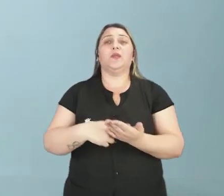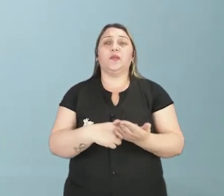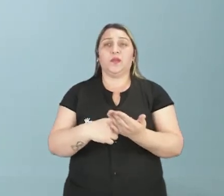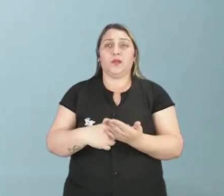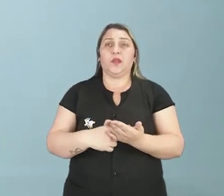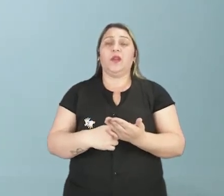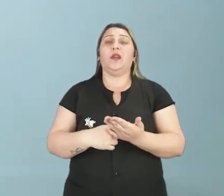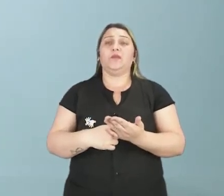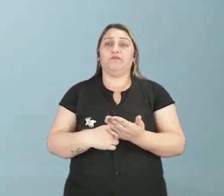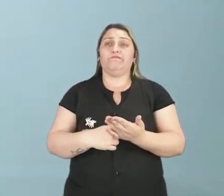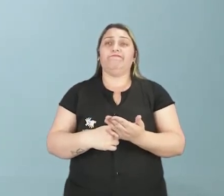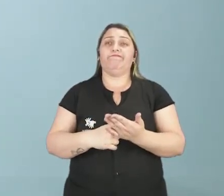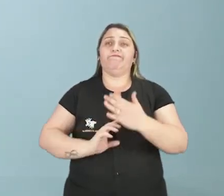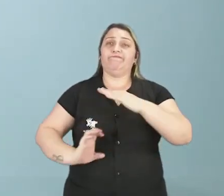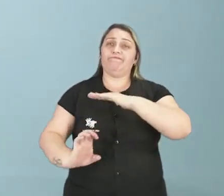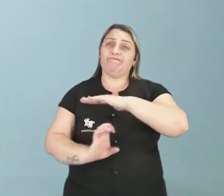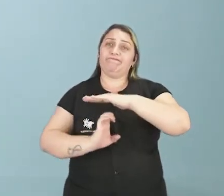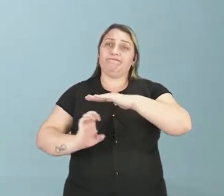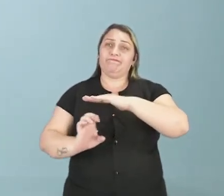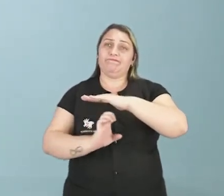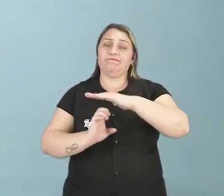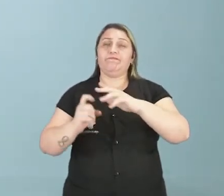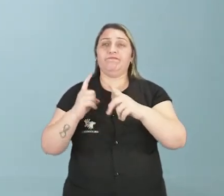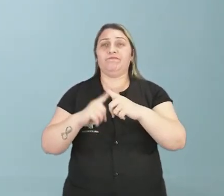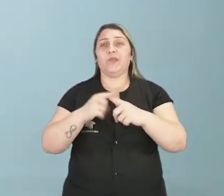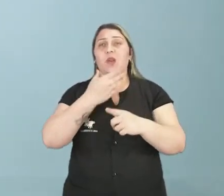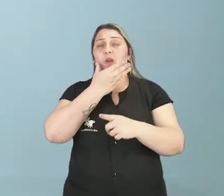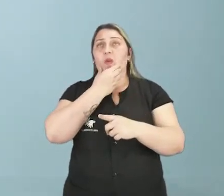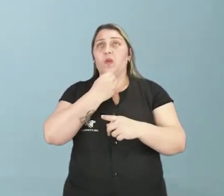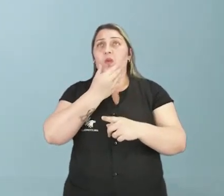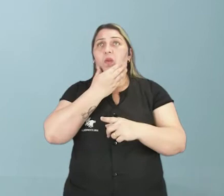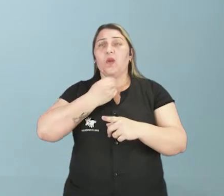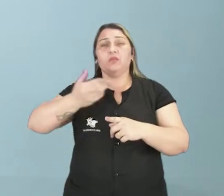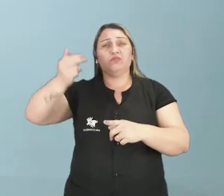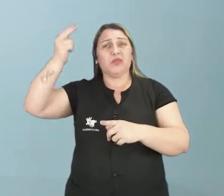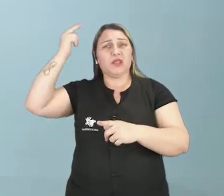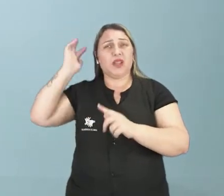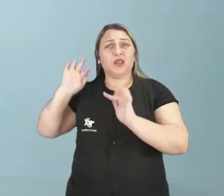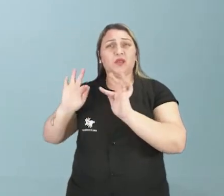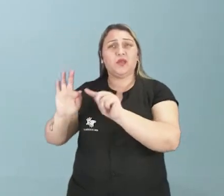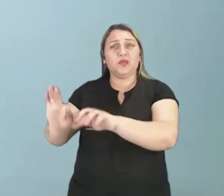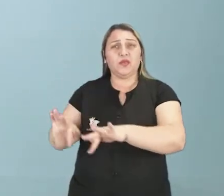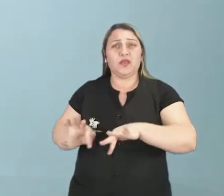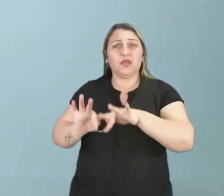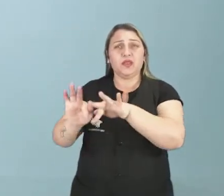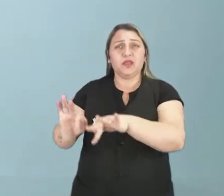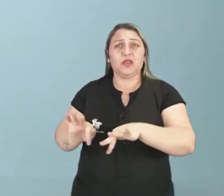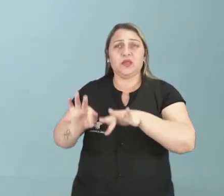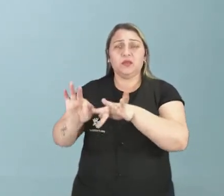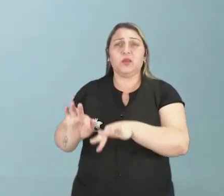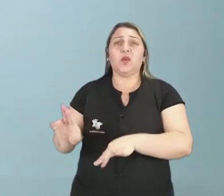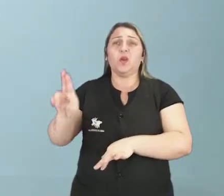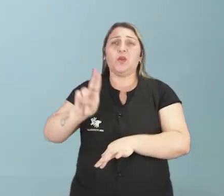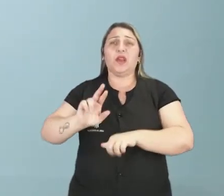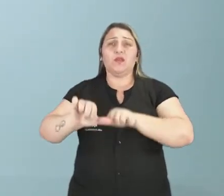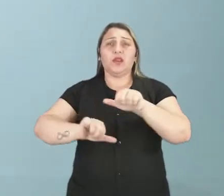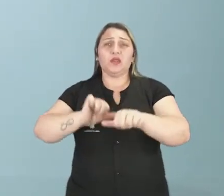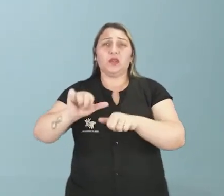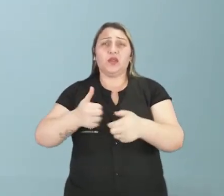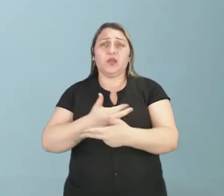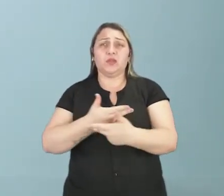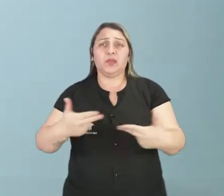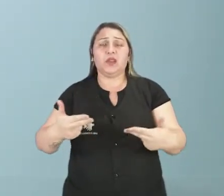intercâmbio comercial, porque o homem primitivo que estava lá no feudalismo, ele usava o escambo. Agora, na